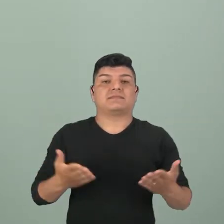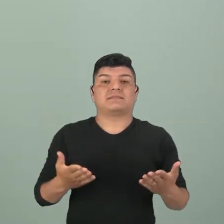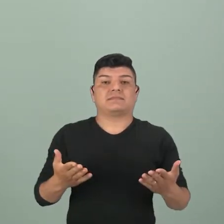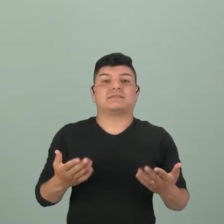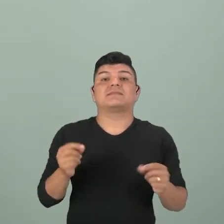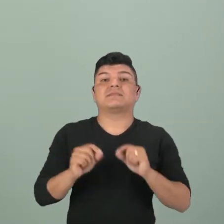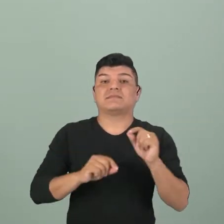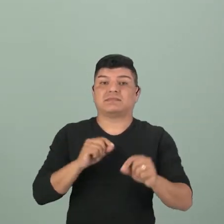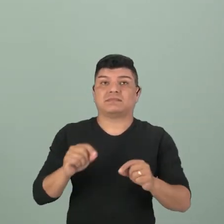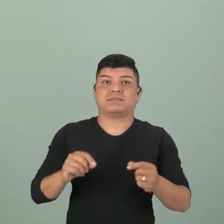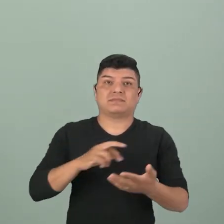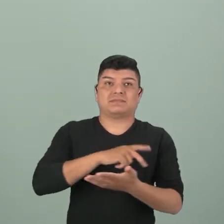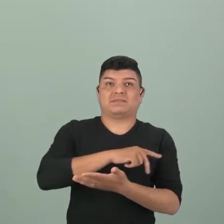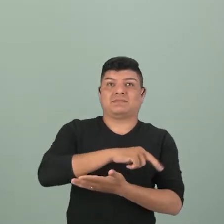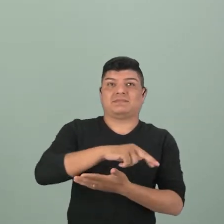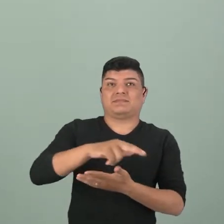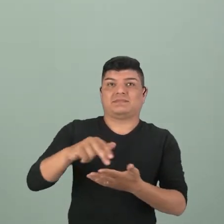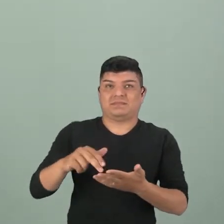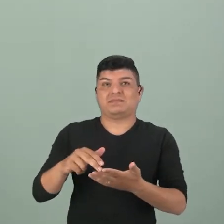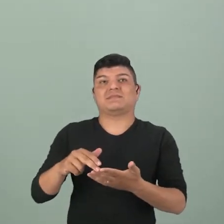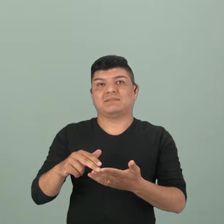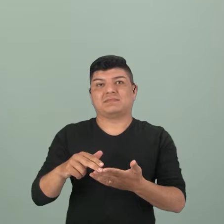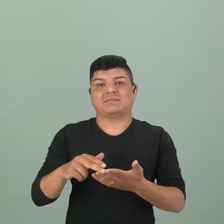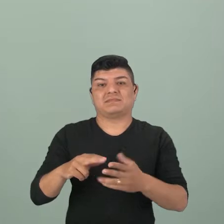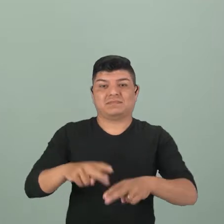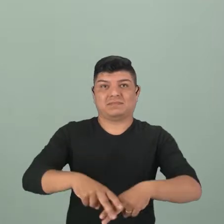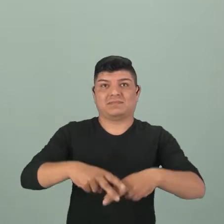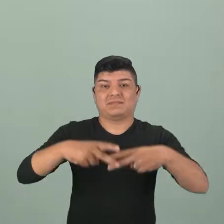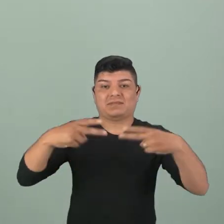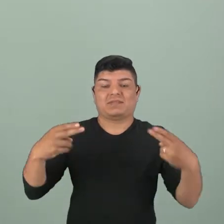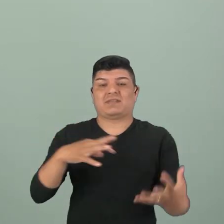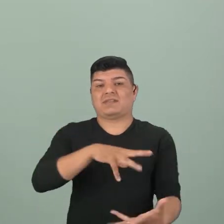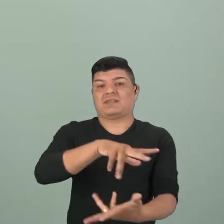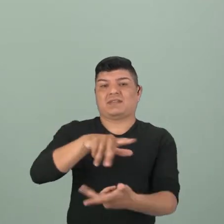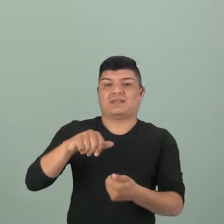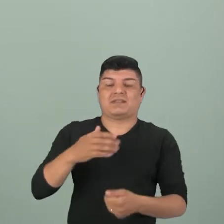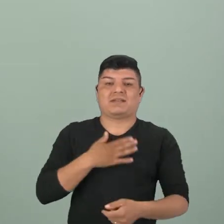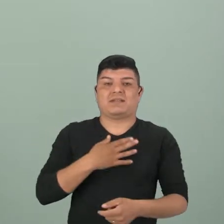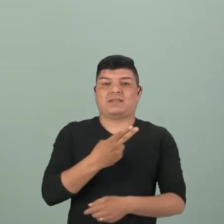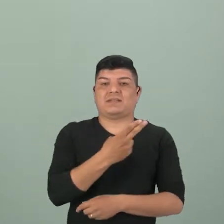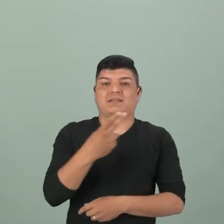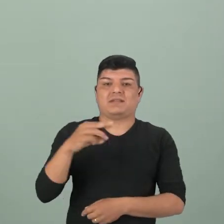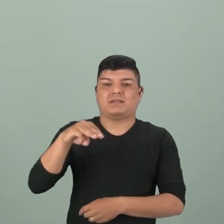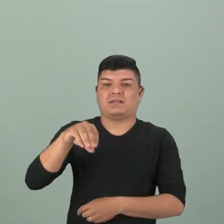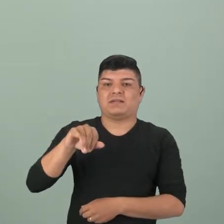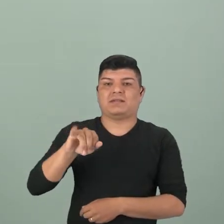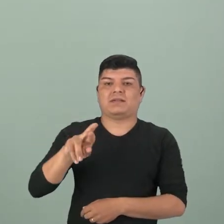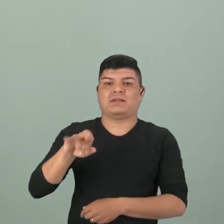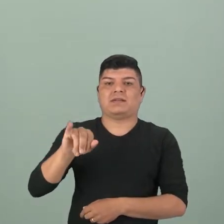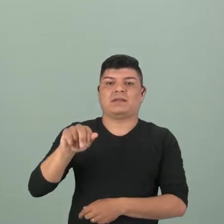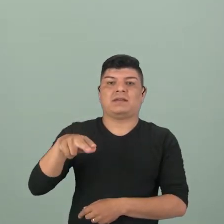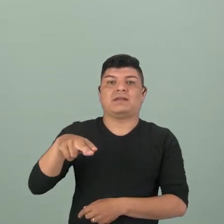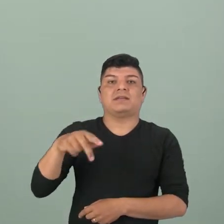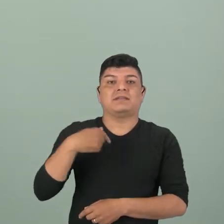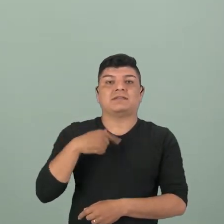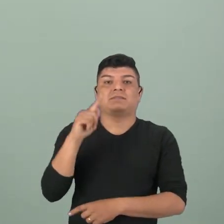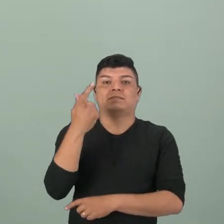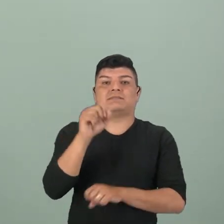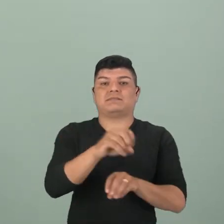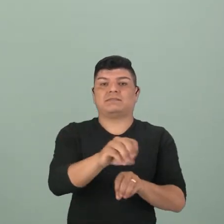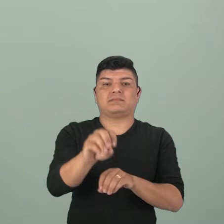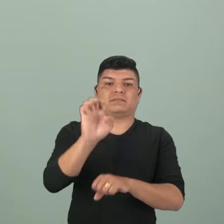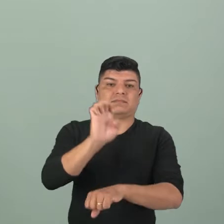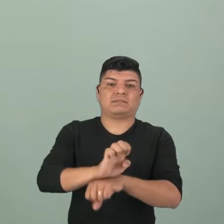é a diversidade étnica mundial. Como vocês já sabem, eu sou a professora Miriam Lira e ministro aula de geografia na